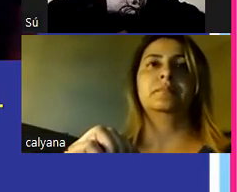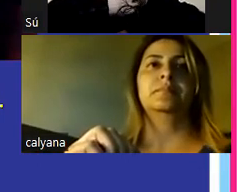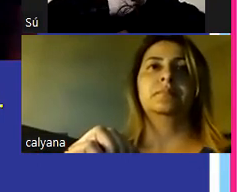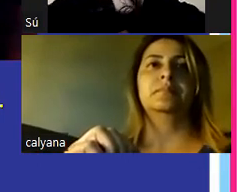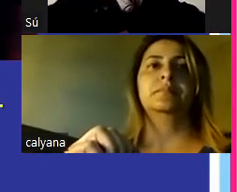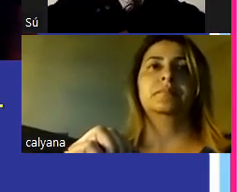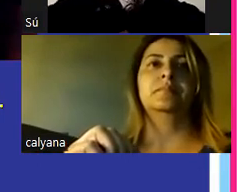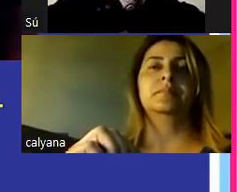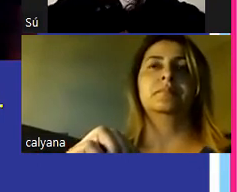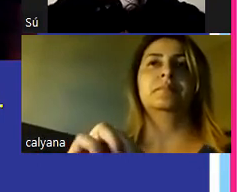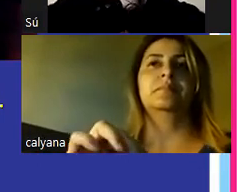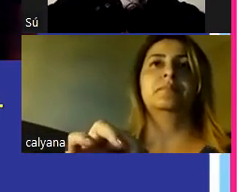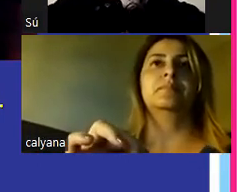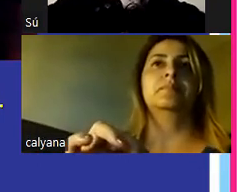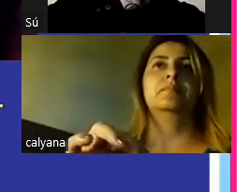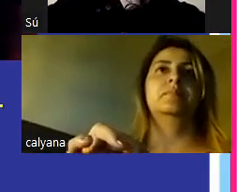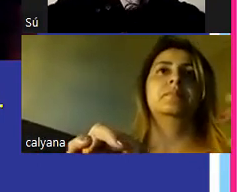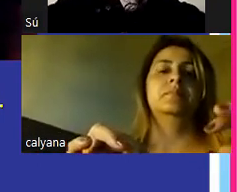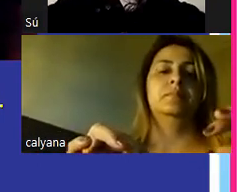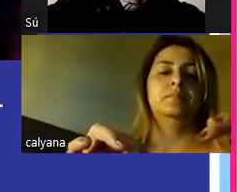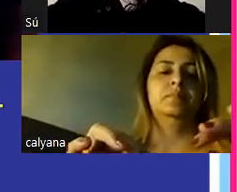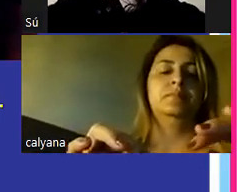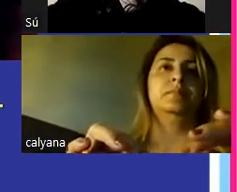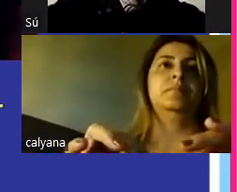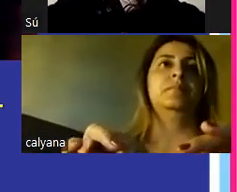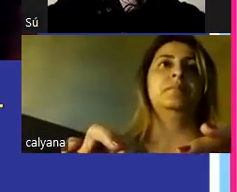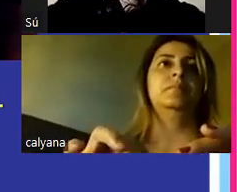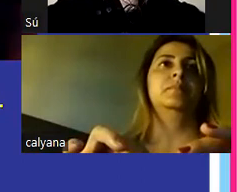O nosso próximo encontro será no dia 6 e 8 de agosto.